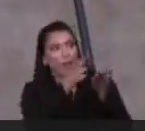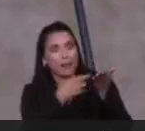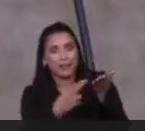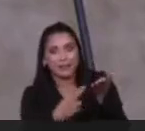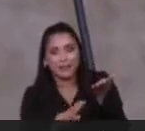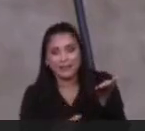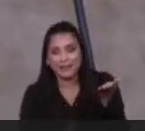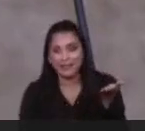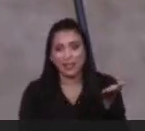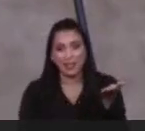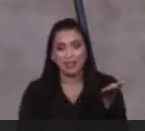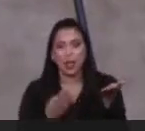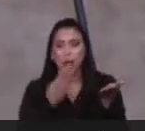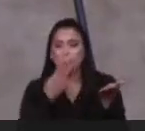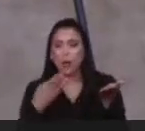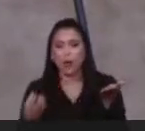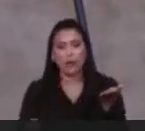cores.